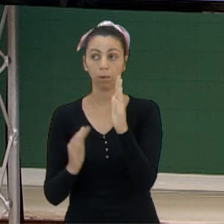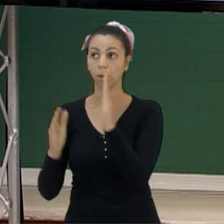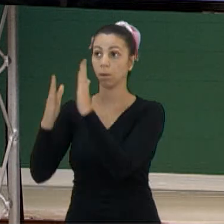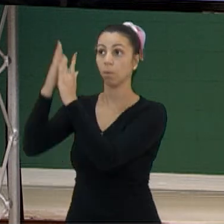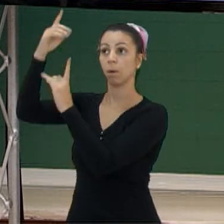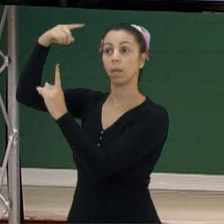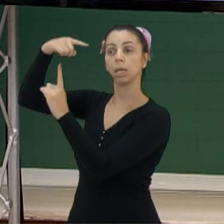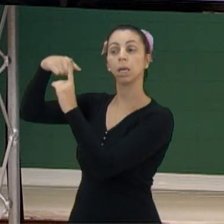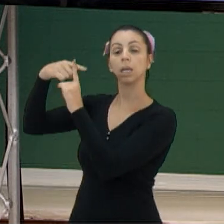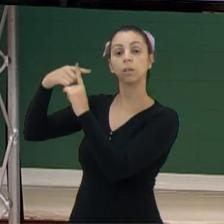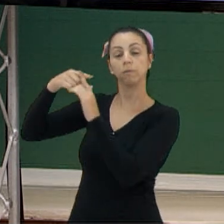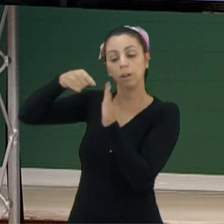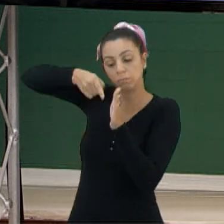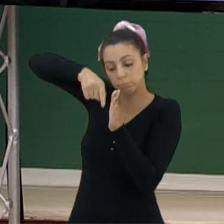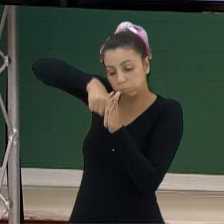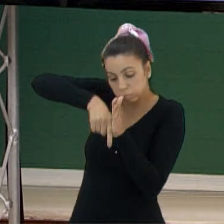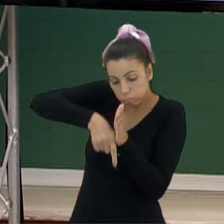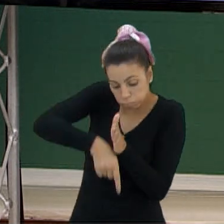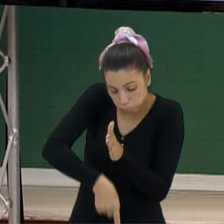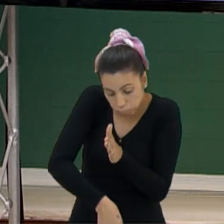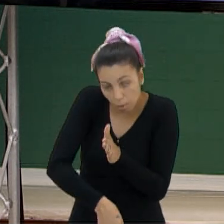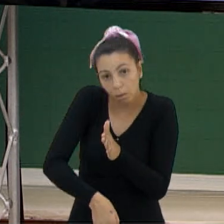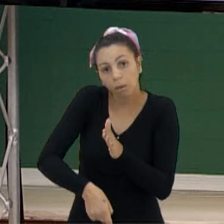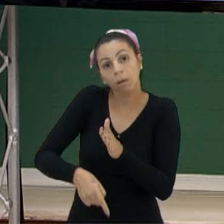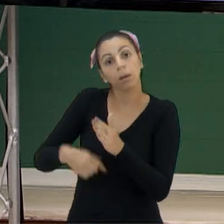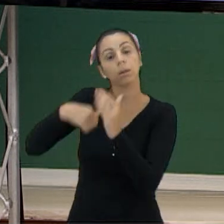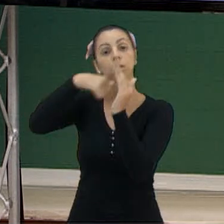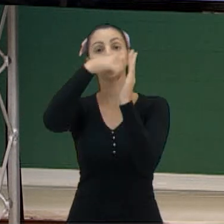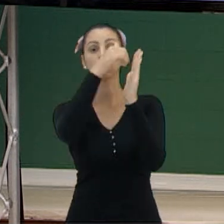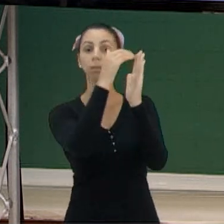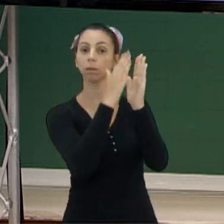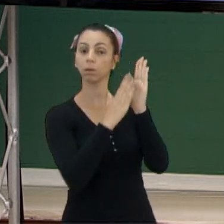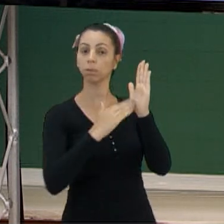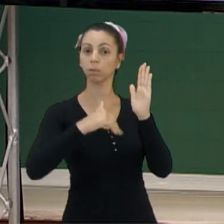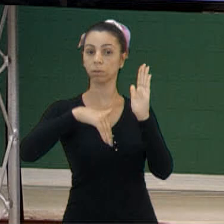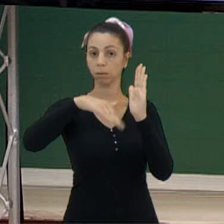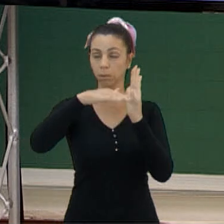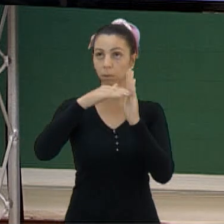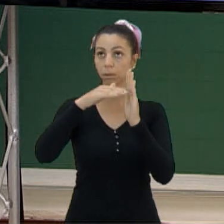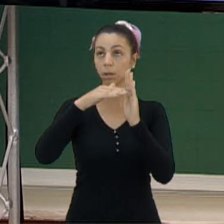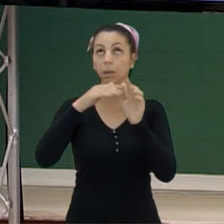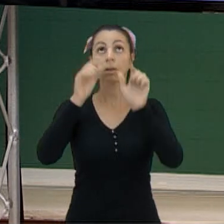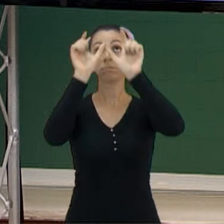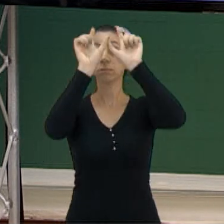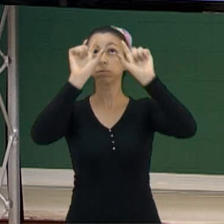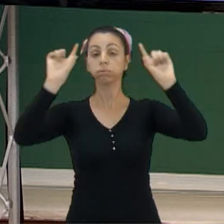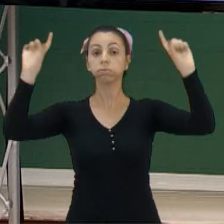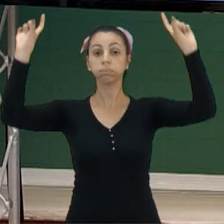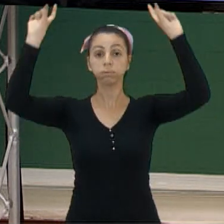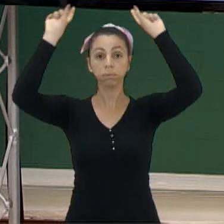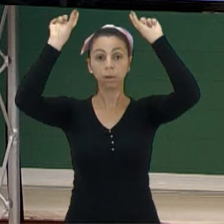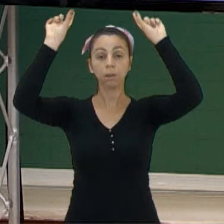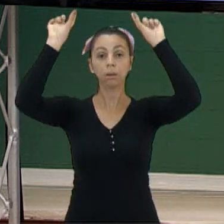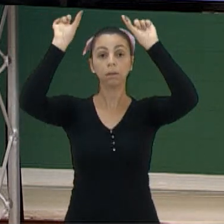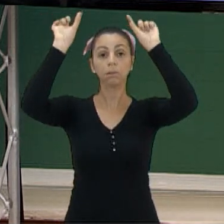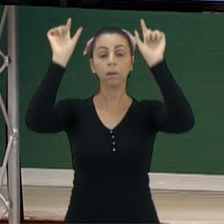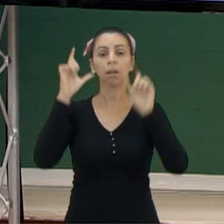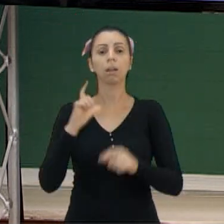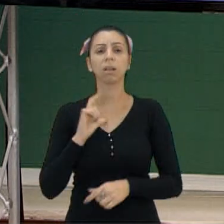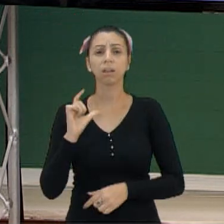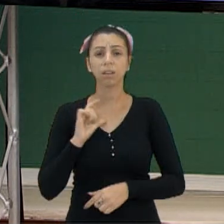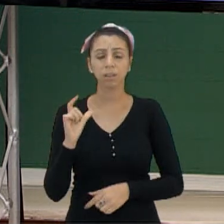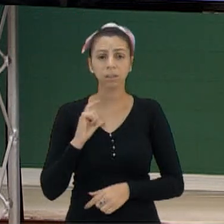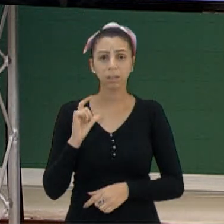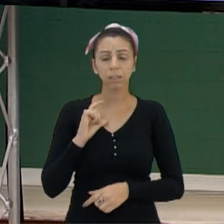da pintura. Você vai imergir num aprofundamento dos tetos das igrejas, tudo, mas alguns vão ser